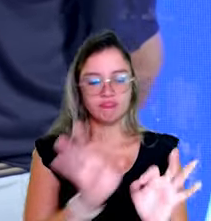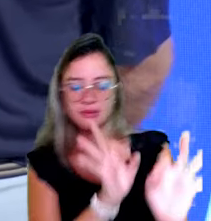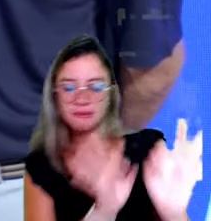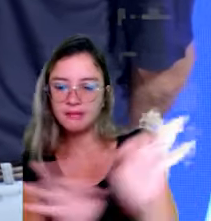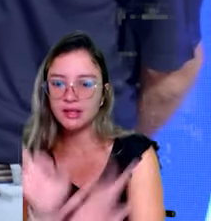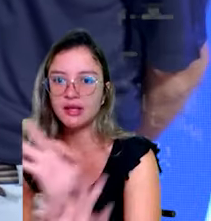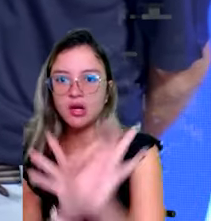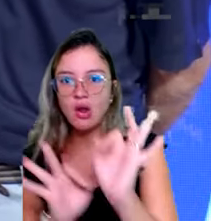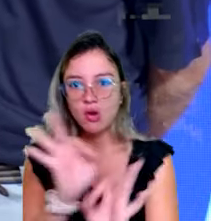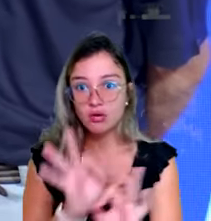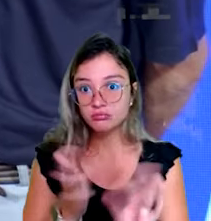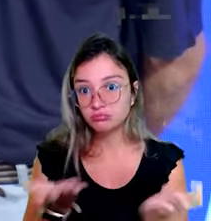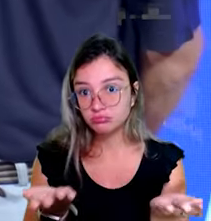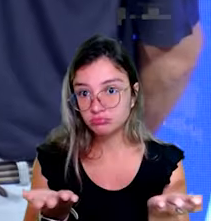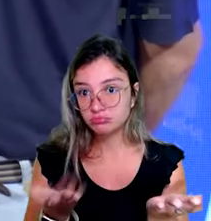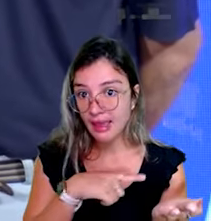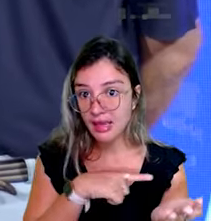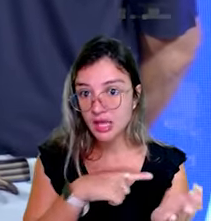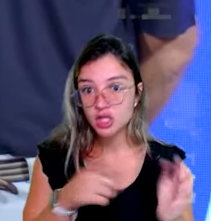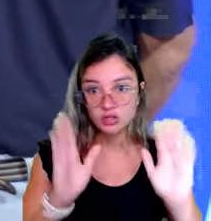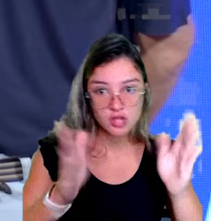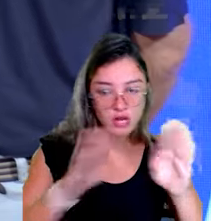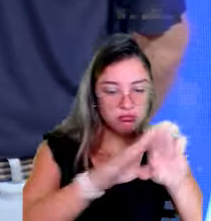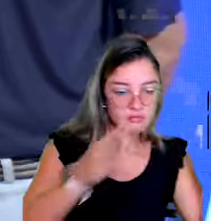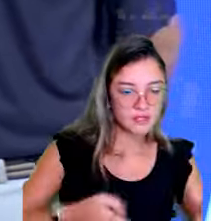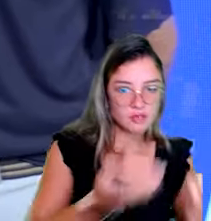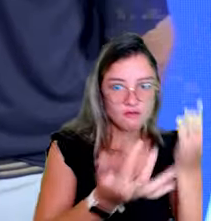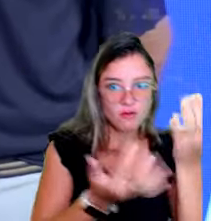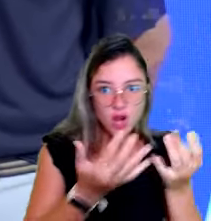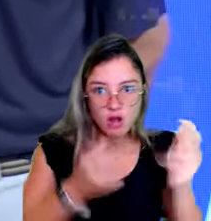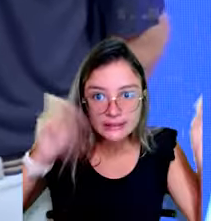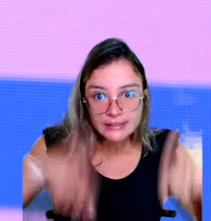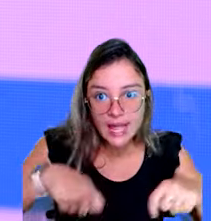para produzir mais marmitas, se ela tem